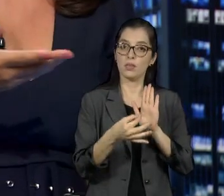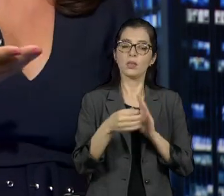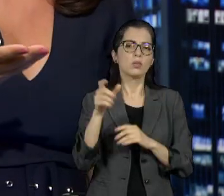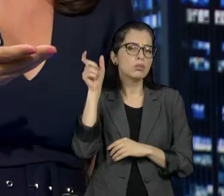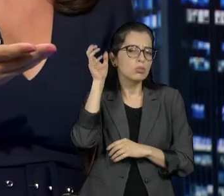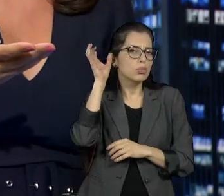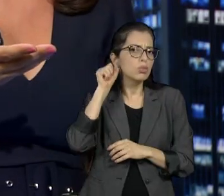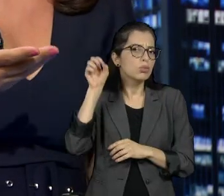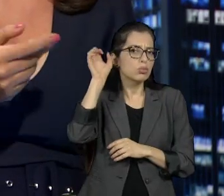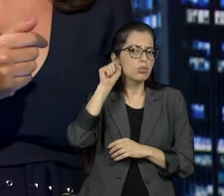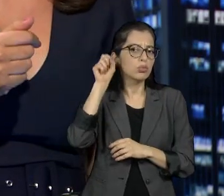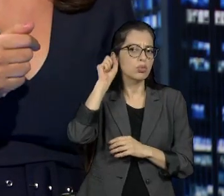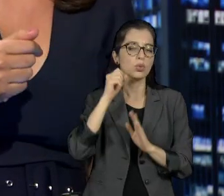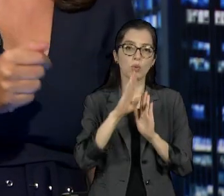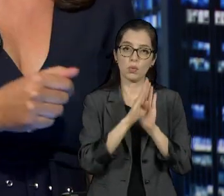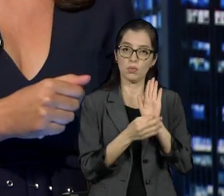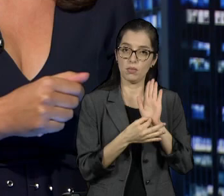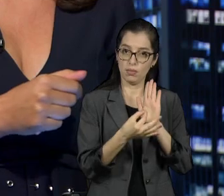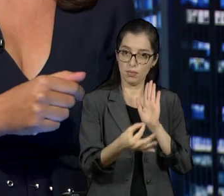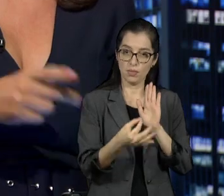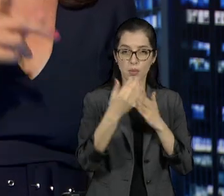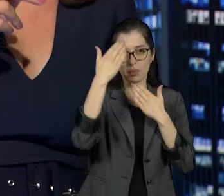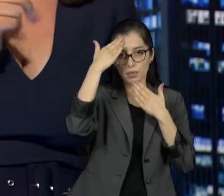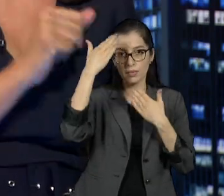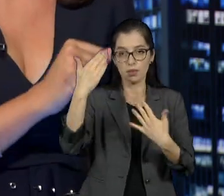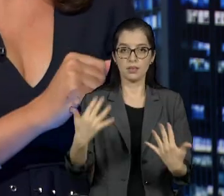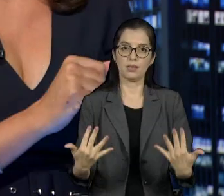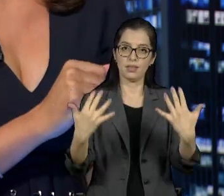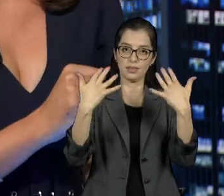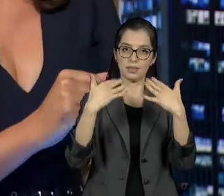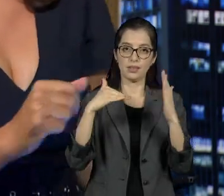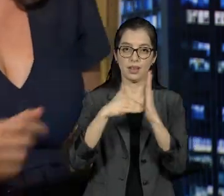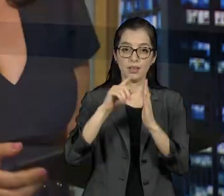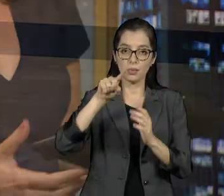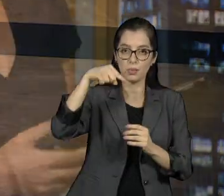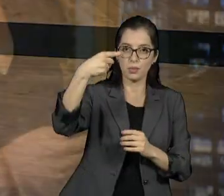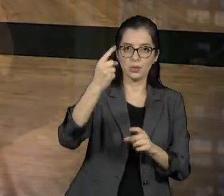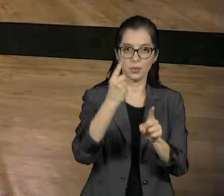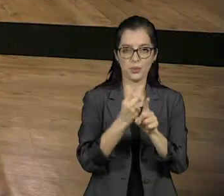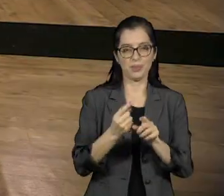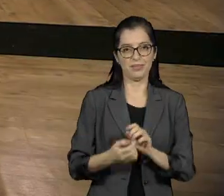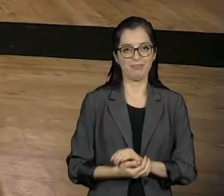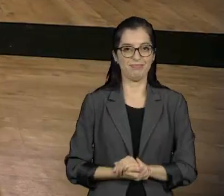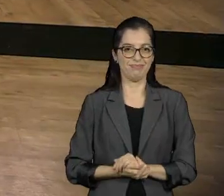do Opinião nas principais plataformas de áudio. Obrigada pela sua companhia. Até a próxima quarta-feira.